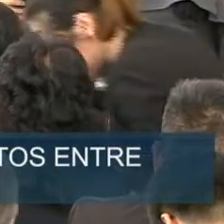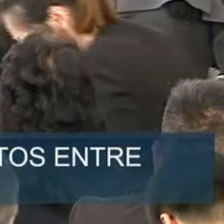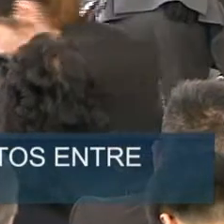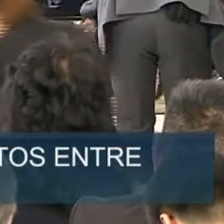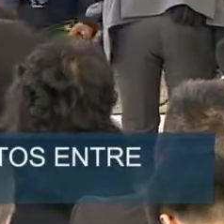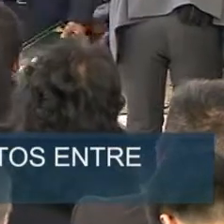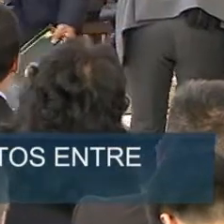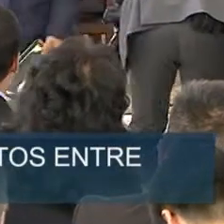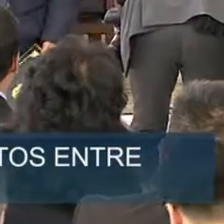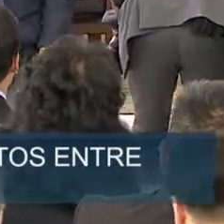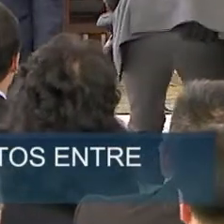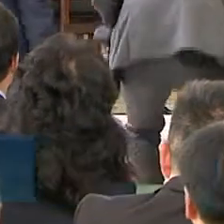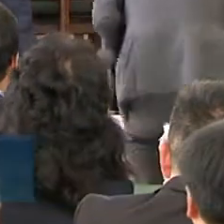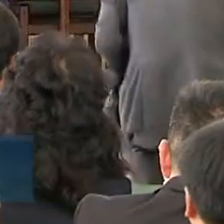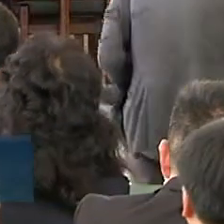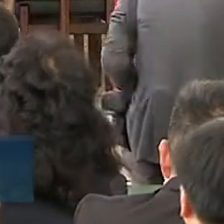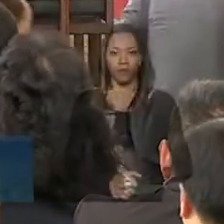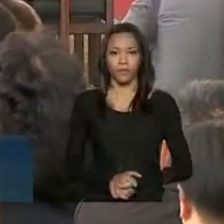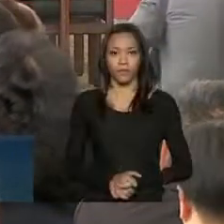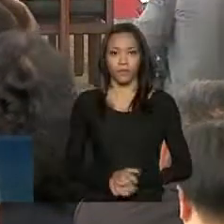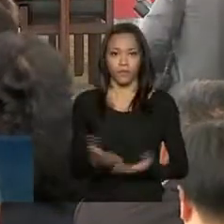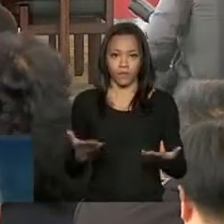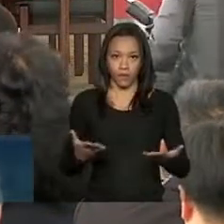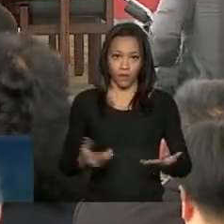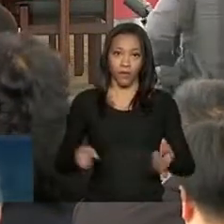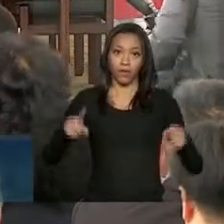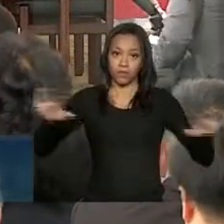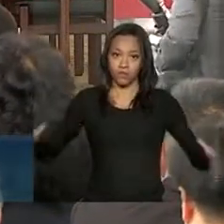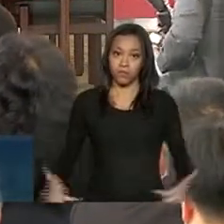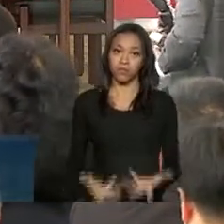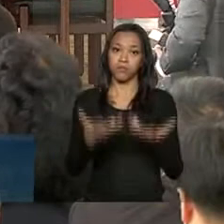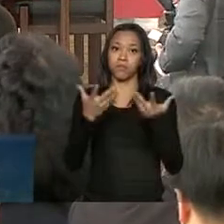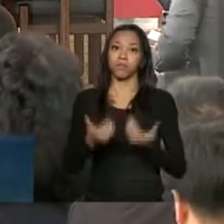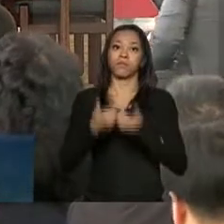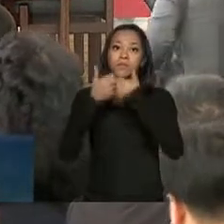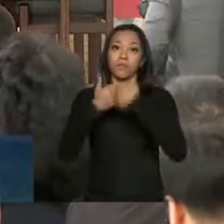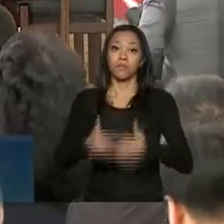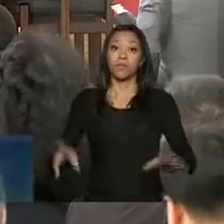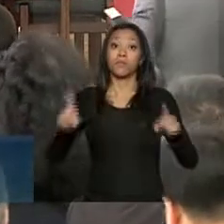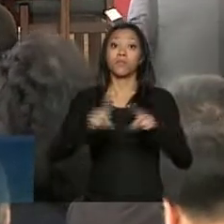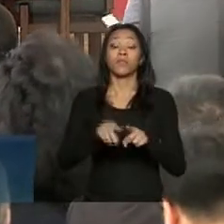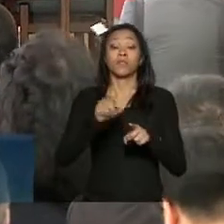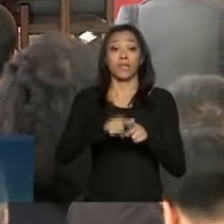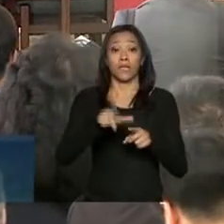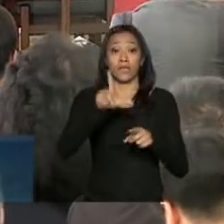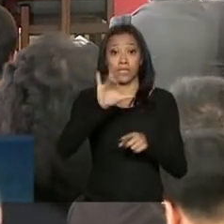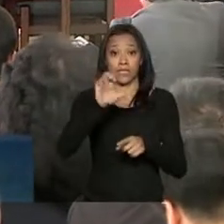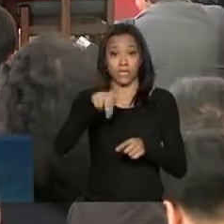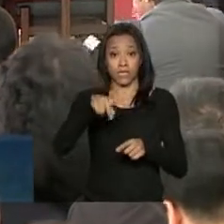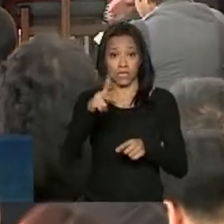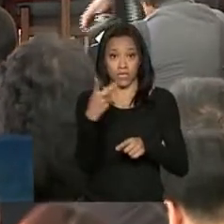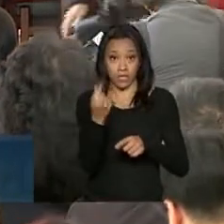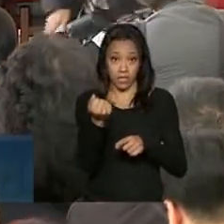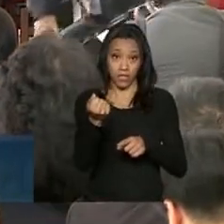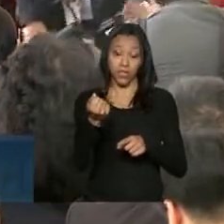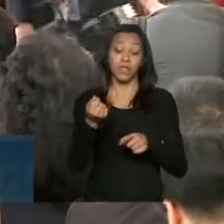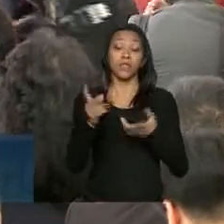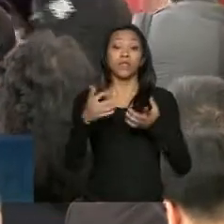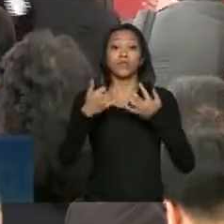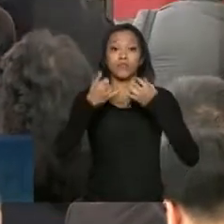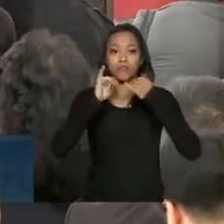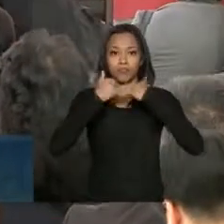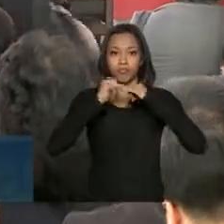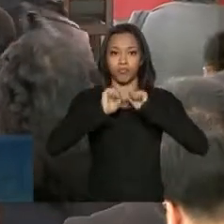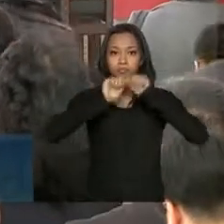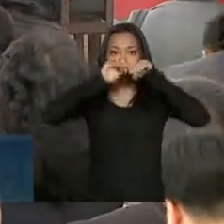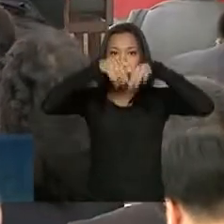Senhoras e senhores, cerimônia online de inauguração das obras das linhas de transmissão ultra alta da usina